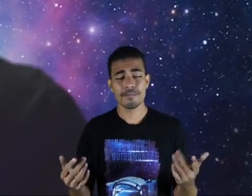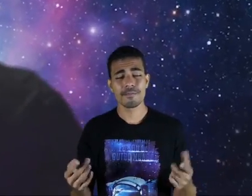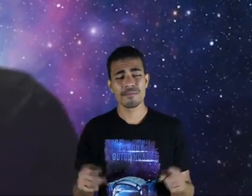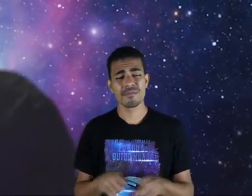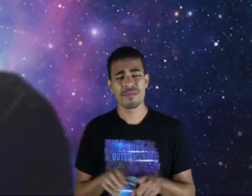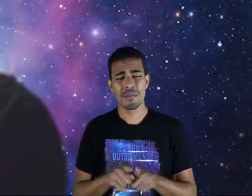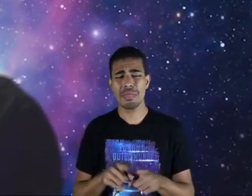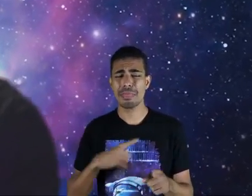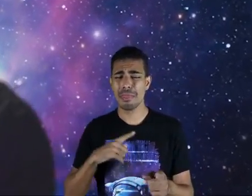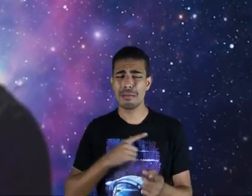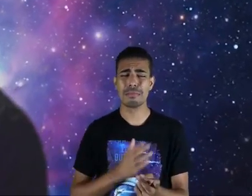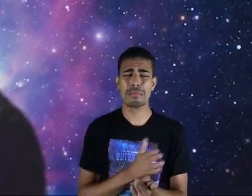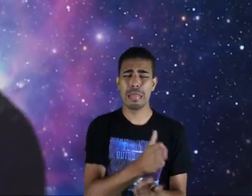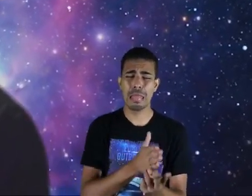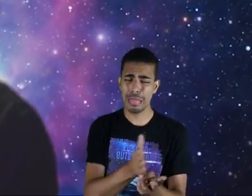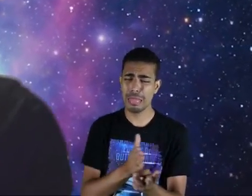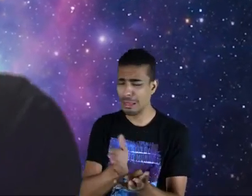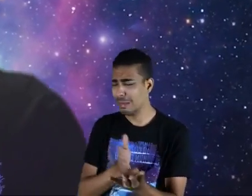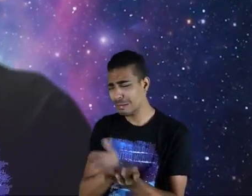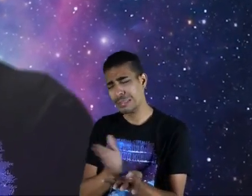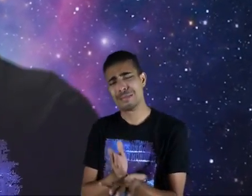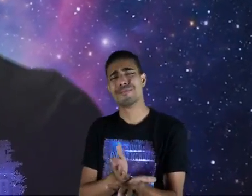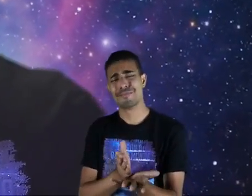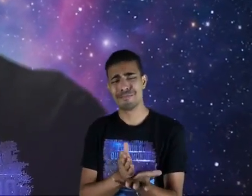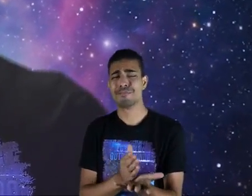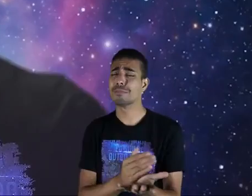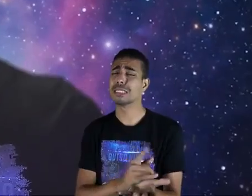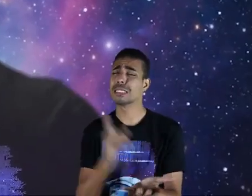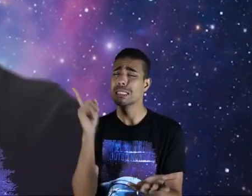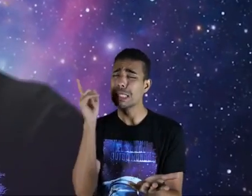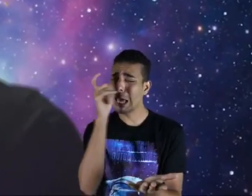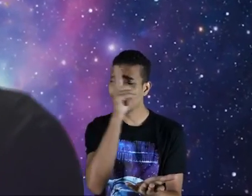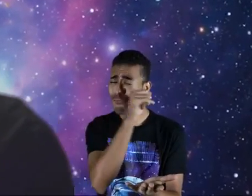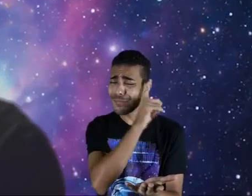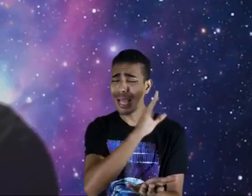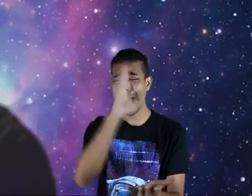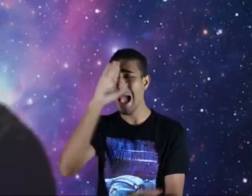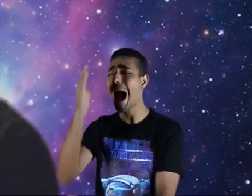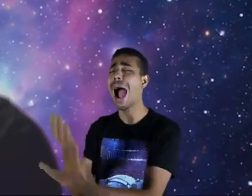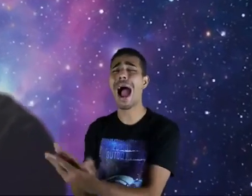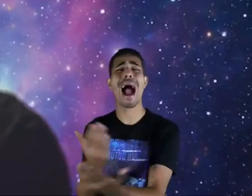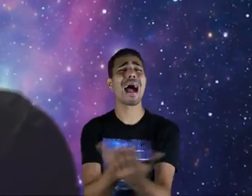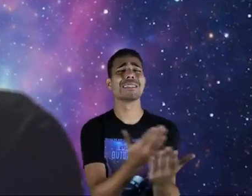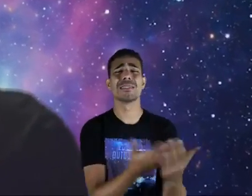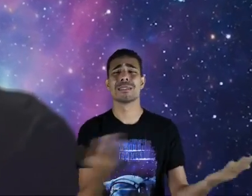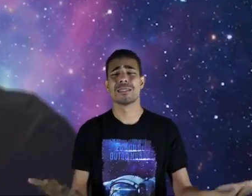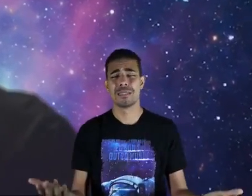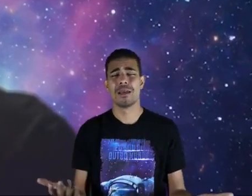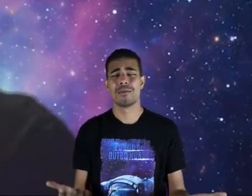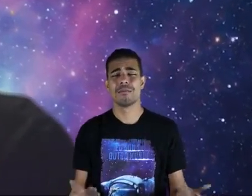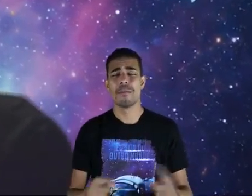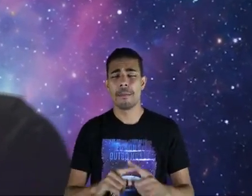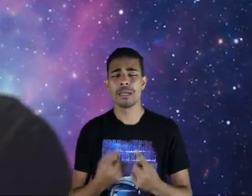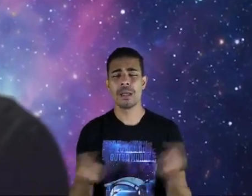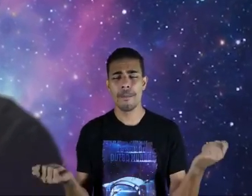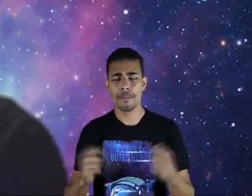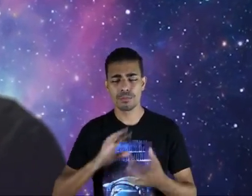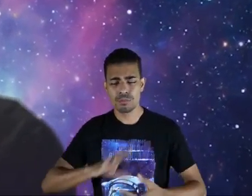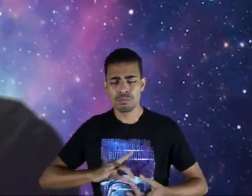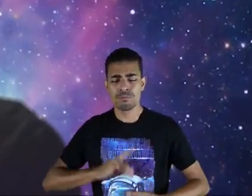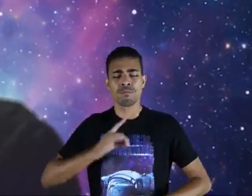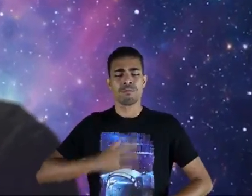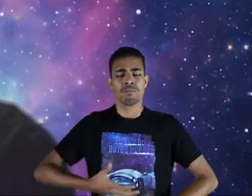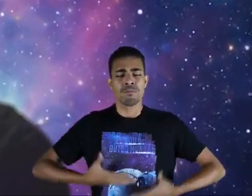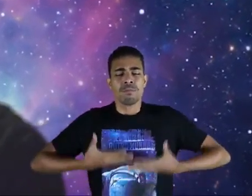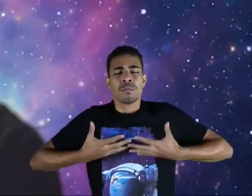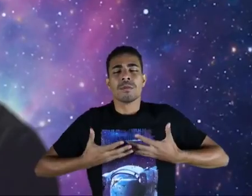meio a tantas vertentes ideológicas que temos hoje em dia, é algo bem difícil. E que eles possam ser cheios do Teu Espírito. É isso que eu te peço e